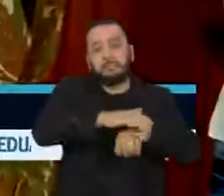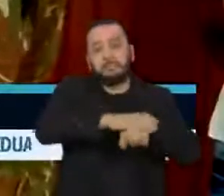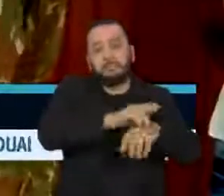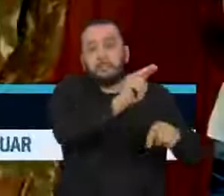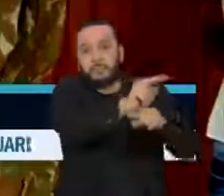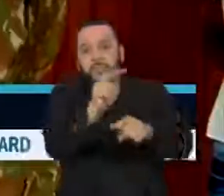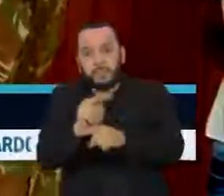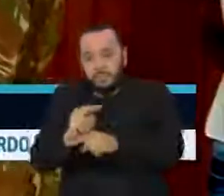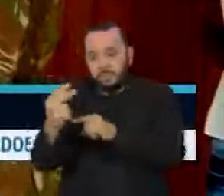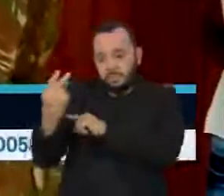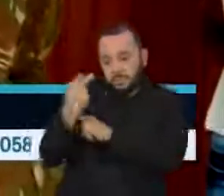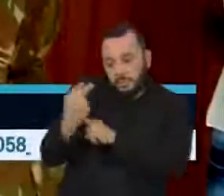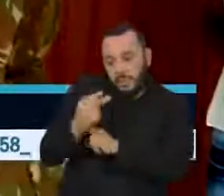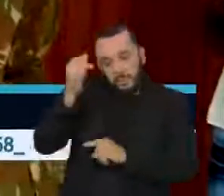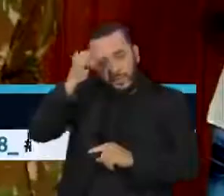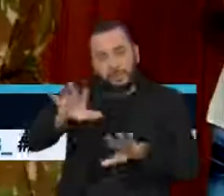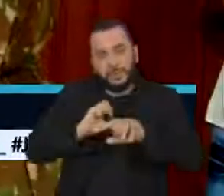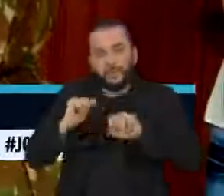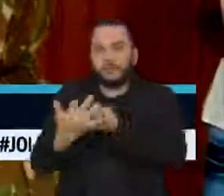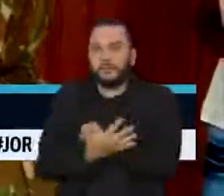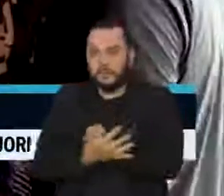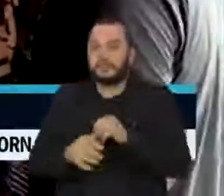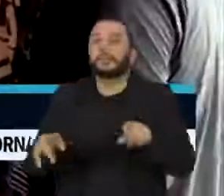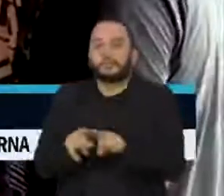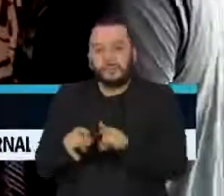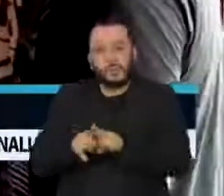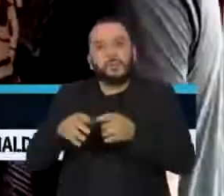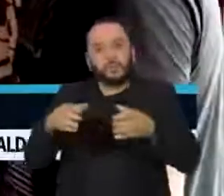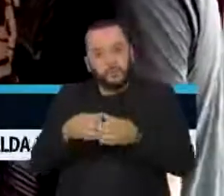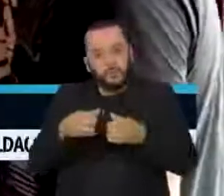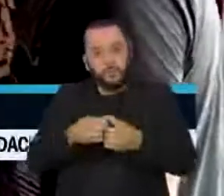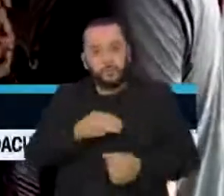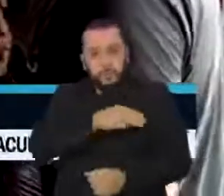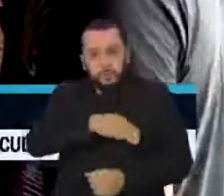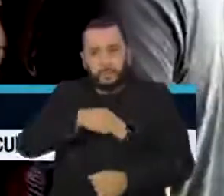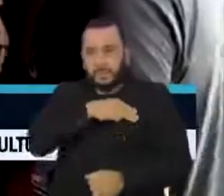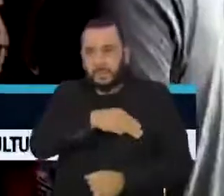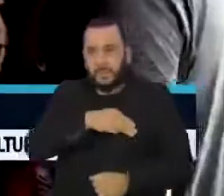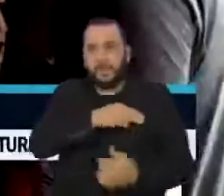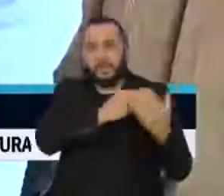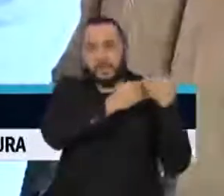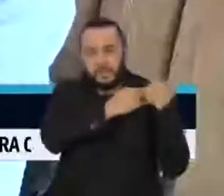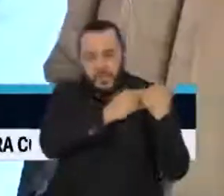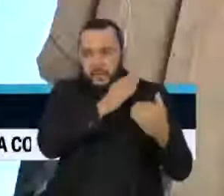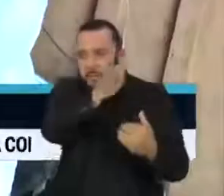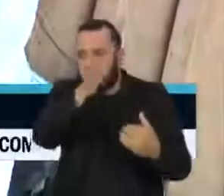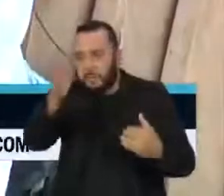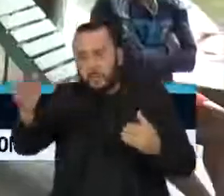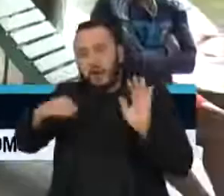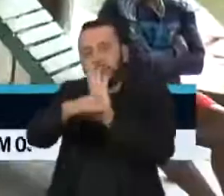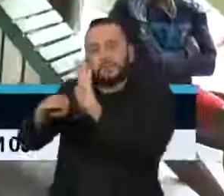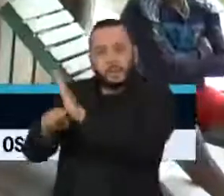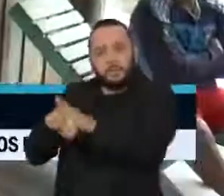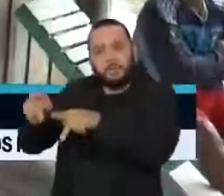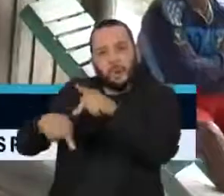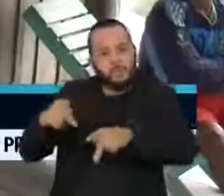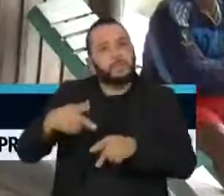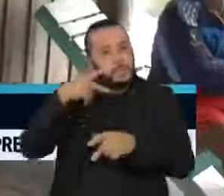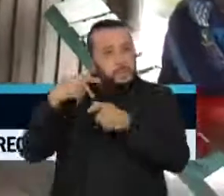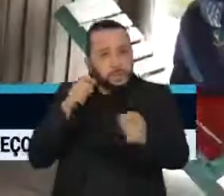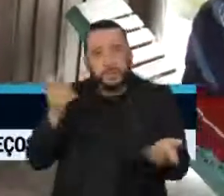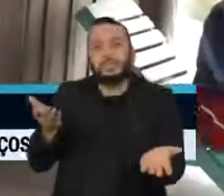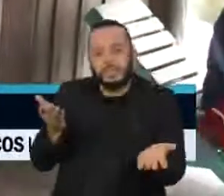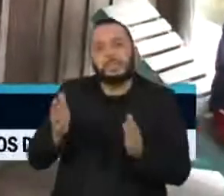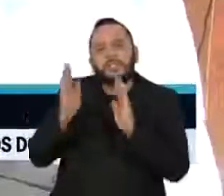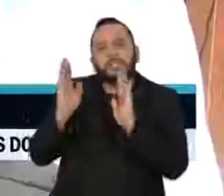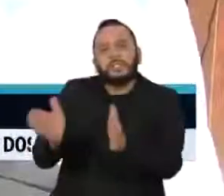vírus. O Conselho Indigenista Missionário denunciou que considera omissões deliberadas que marcaram a atuação do governo brasileiro no